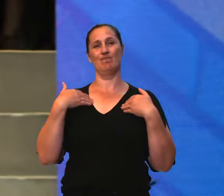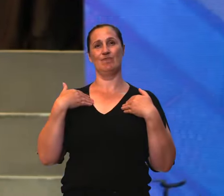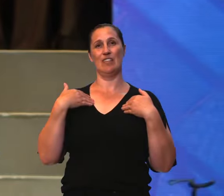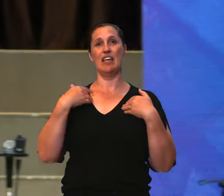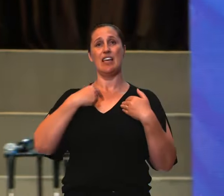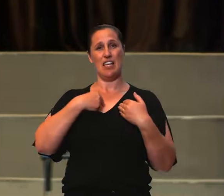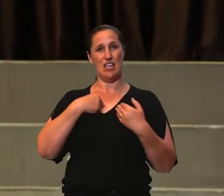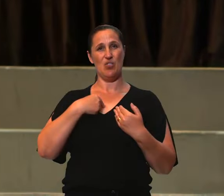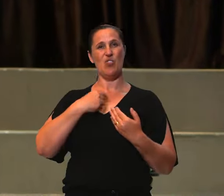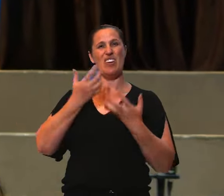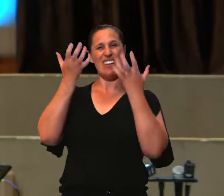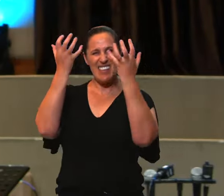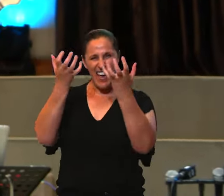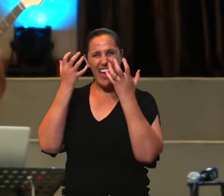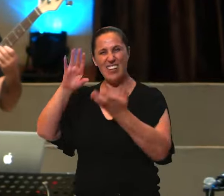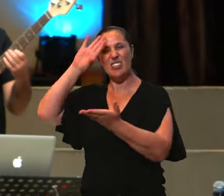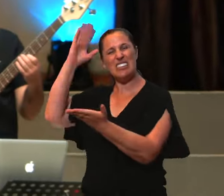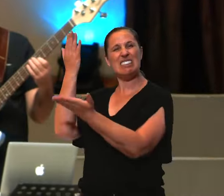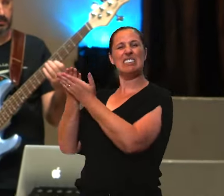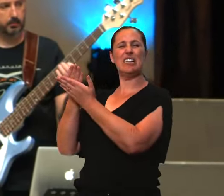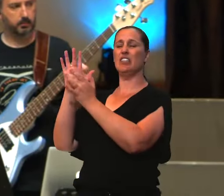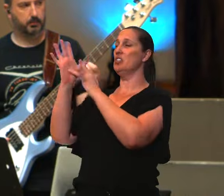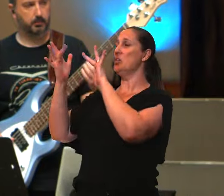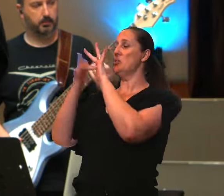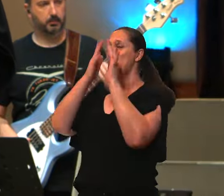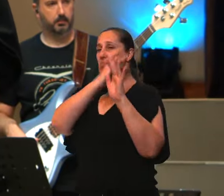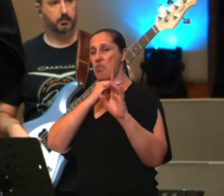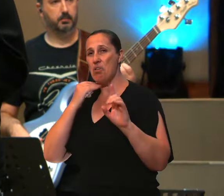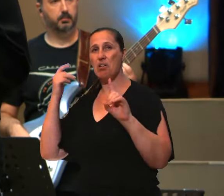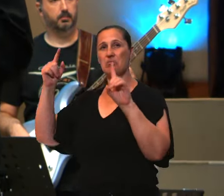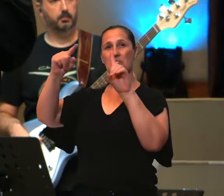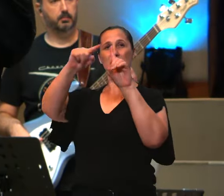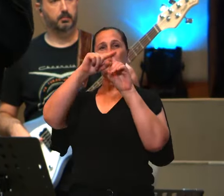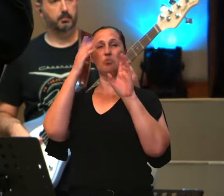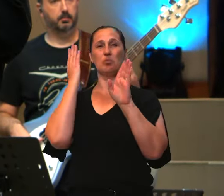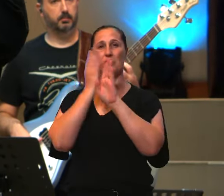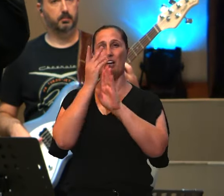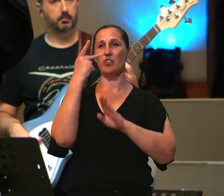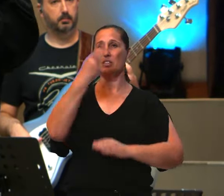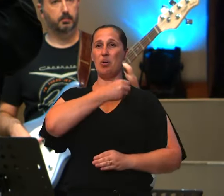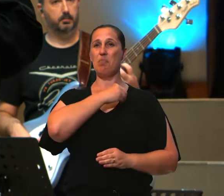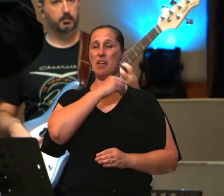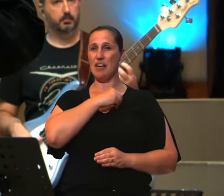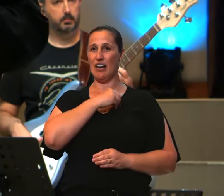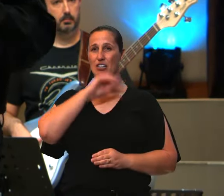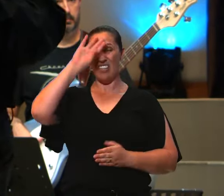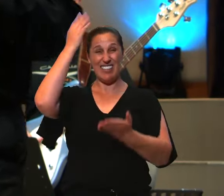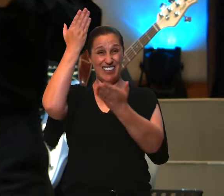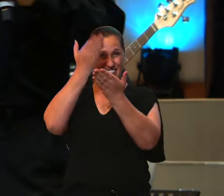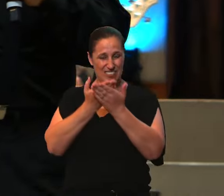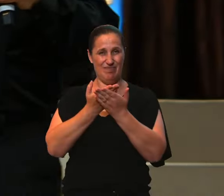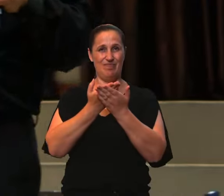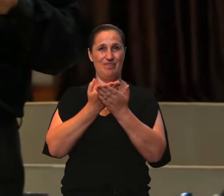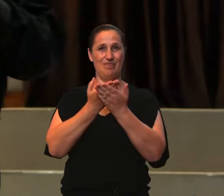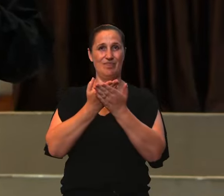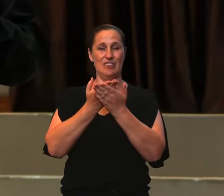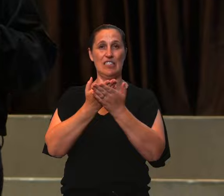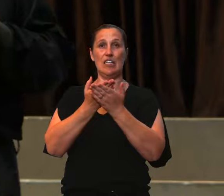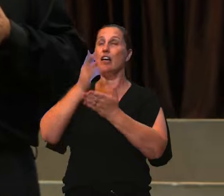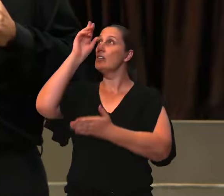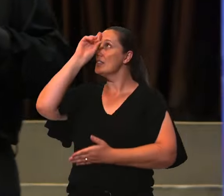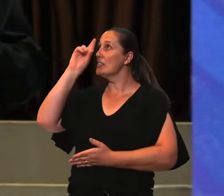quero e se você crer que Jesus morreu por causa dos seus pecados e se você crer que ele é